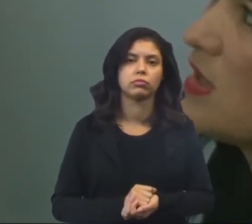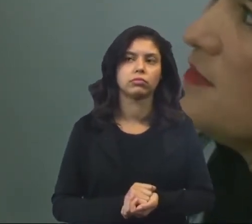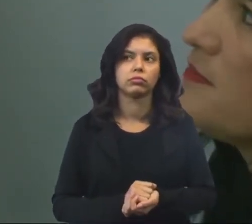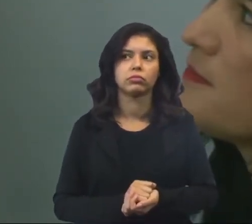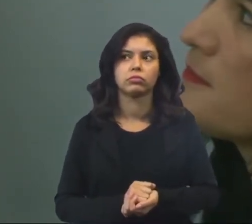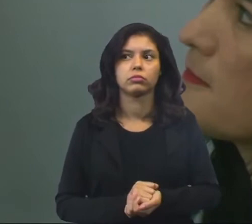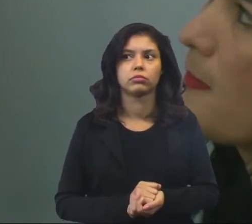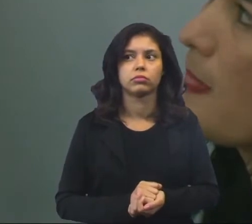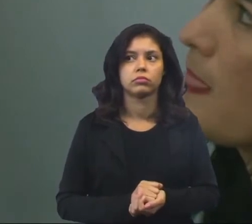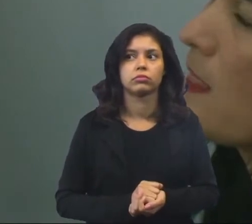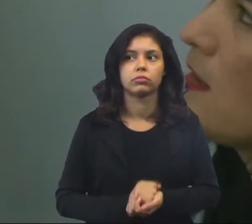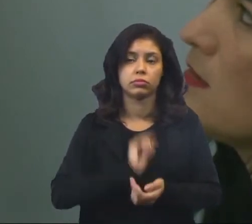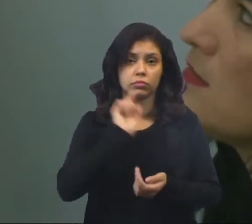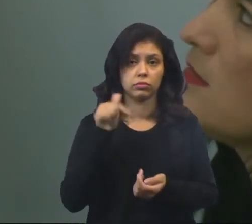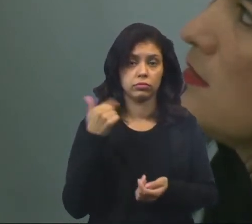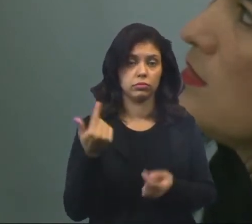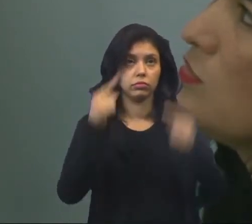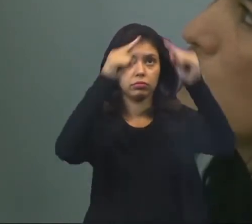embaixo, né?